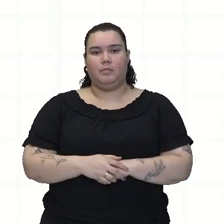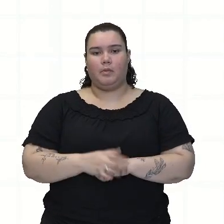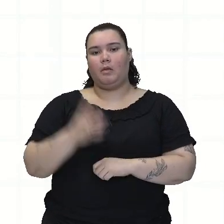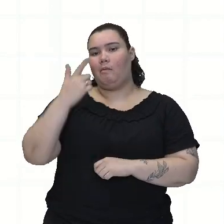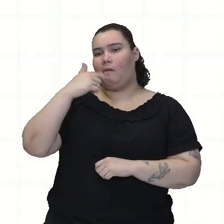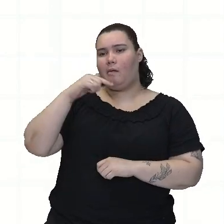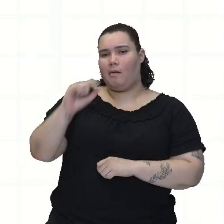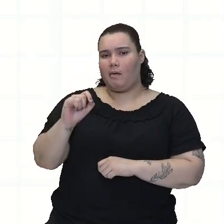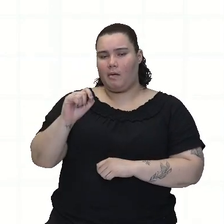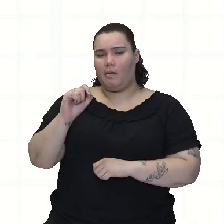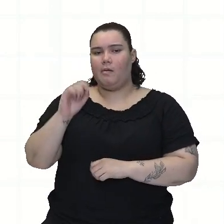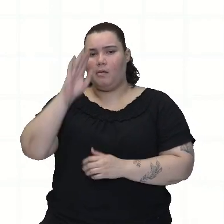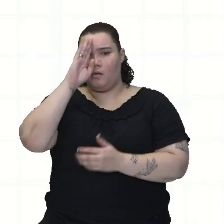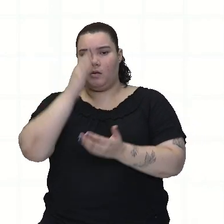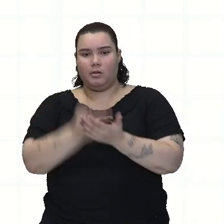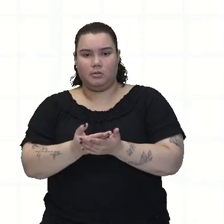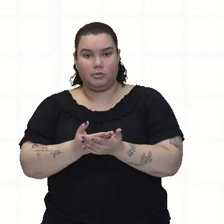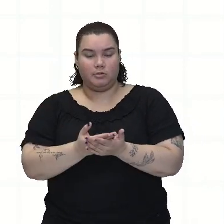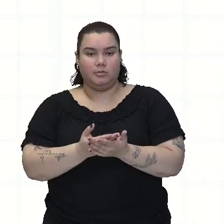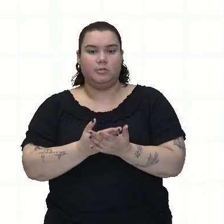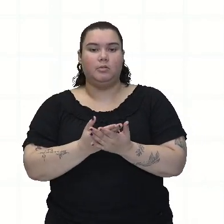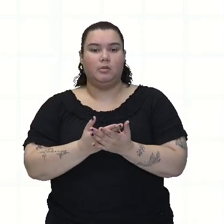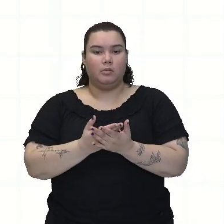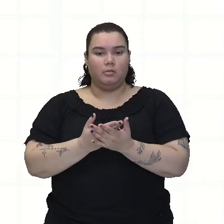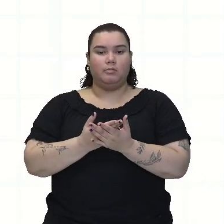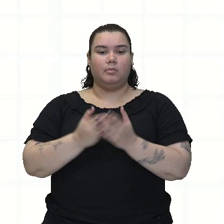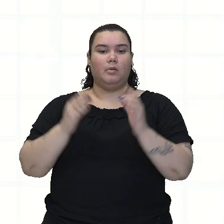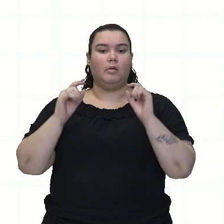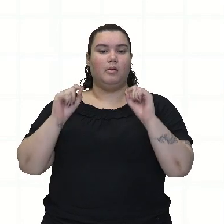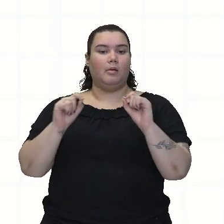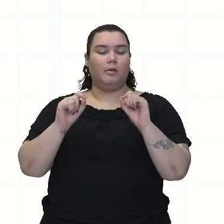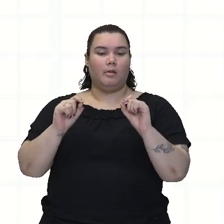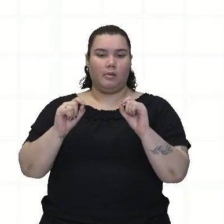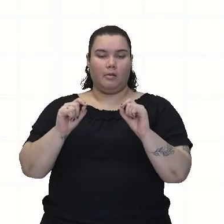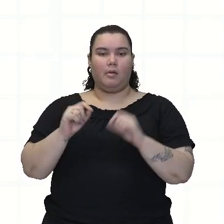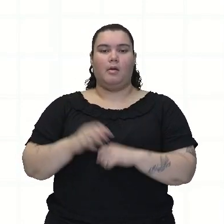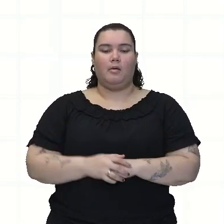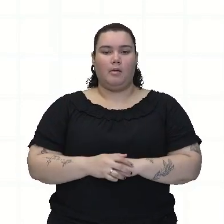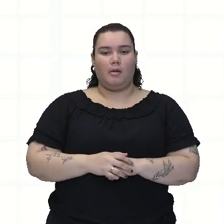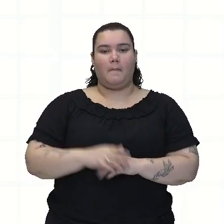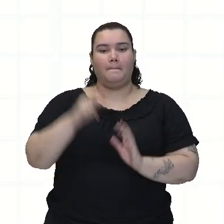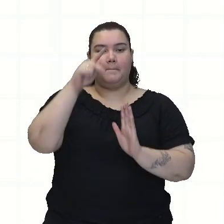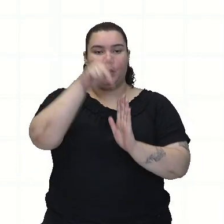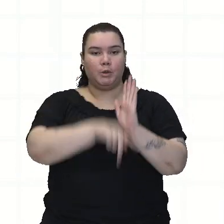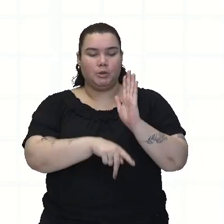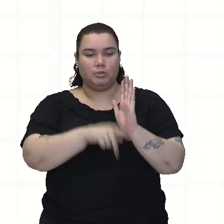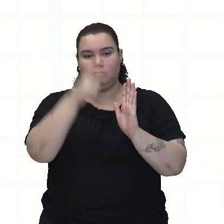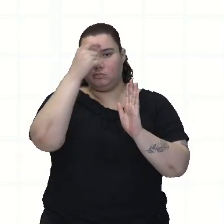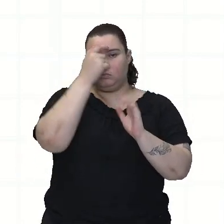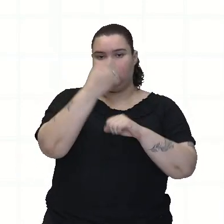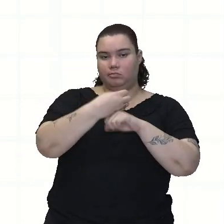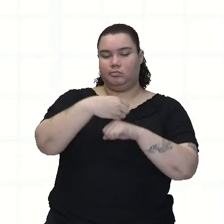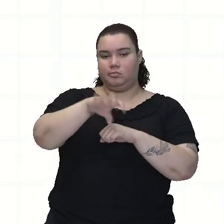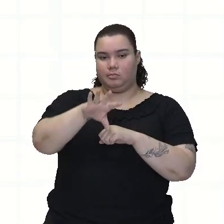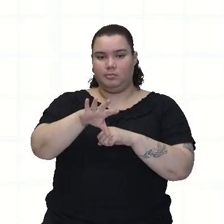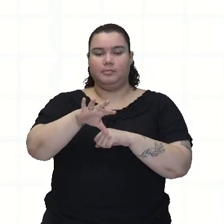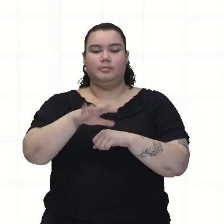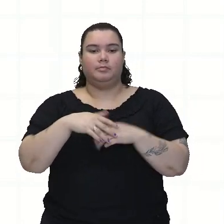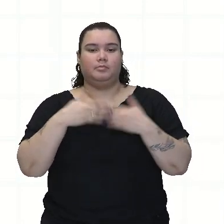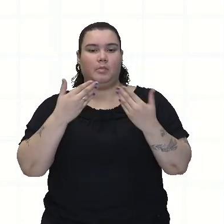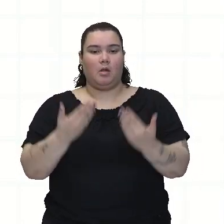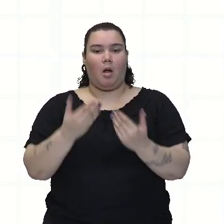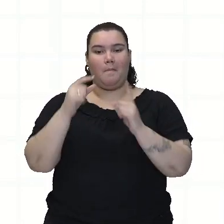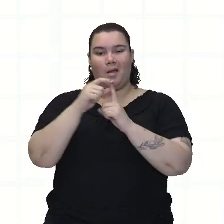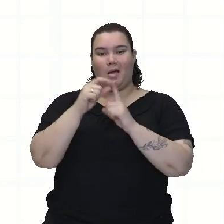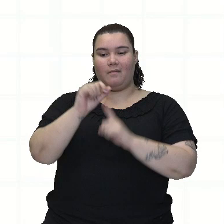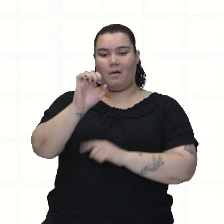acredita em algo. Então, acredita em projetos de conscientização. Isso aqui é a